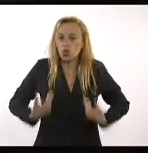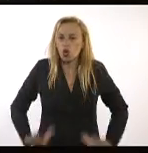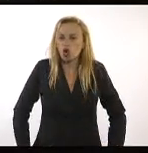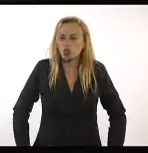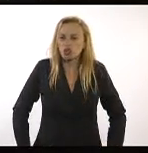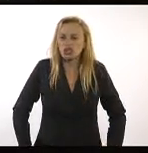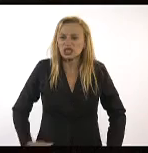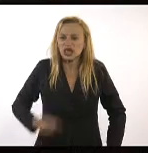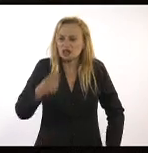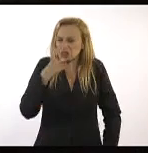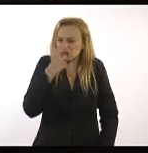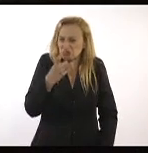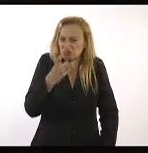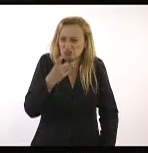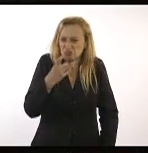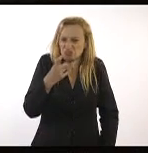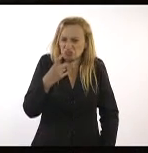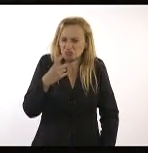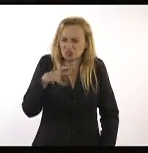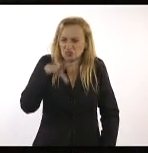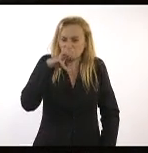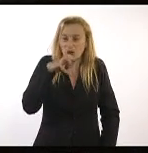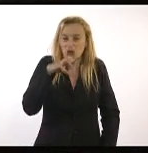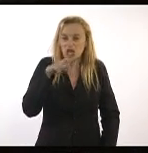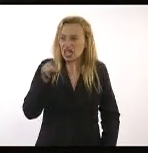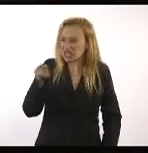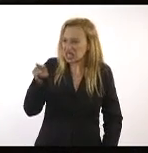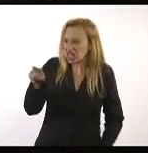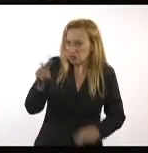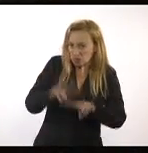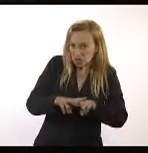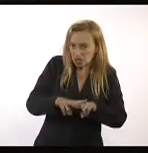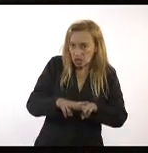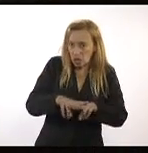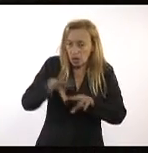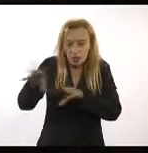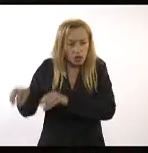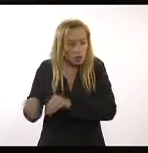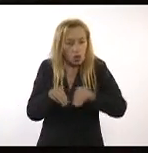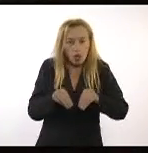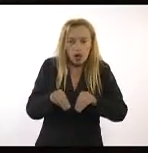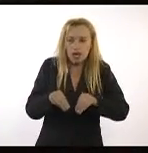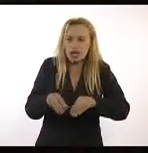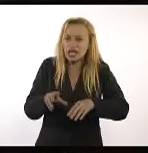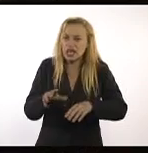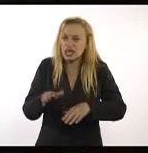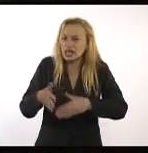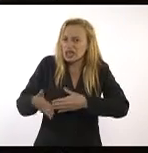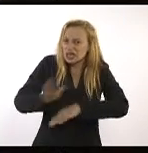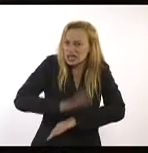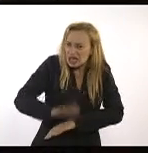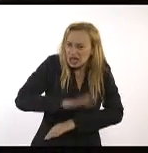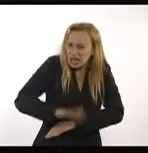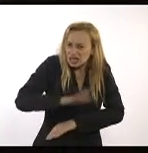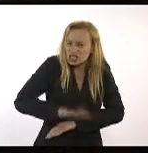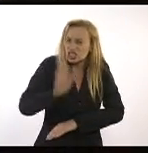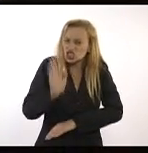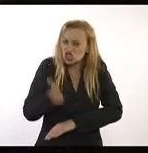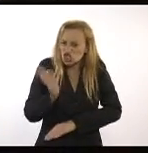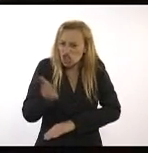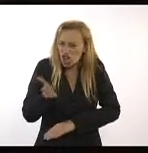que hoje está preso levou aquele bebê aquela criança já